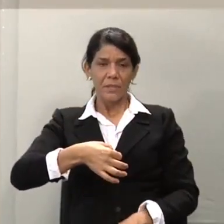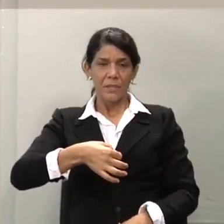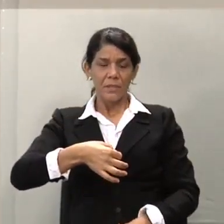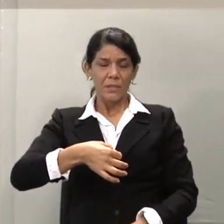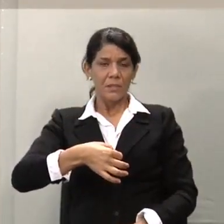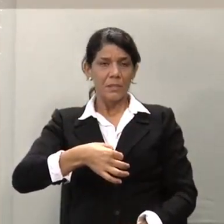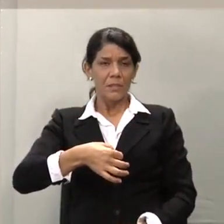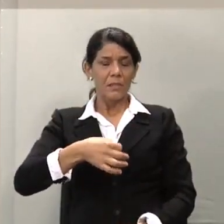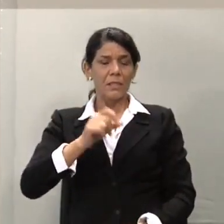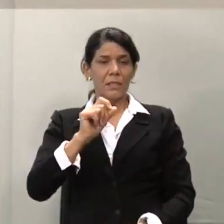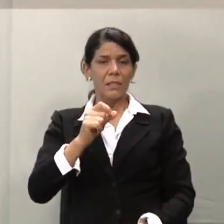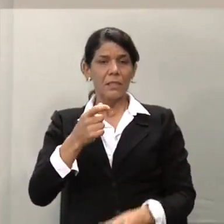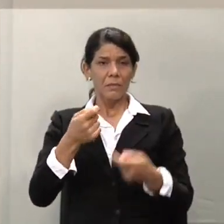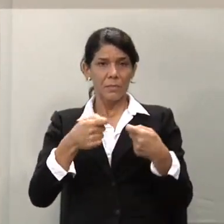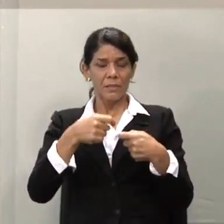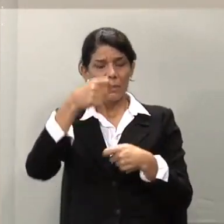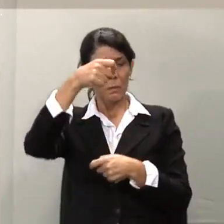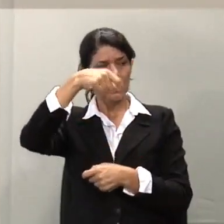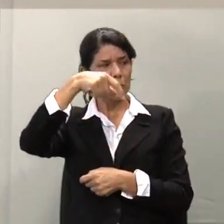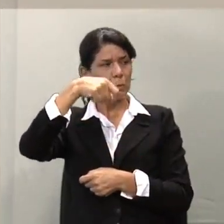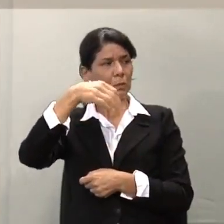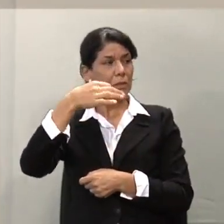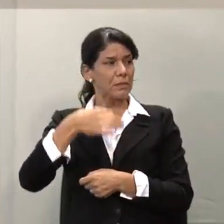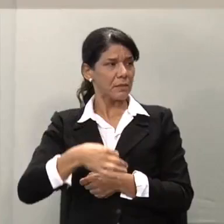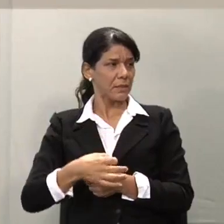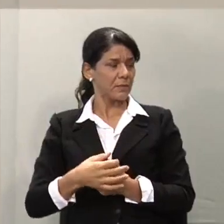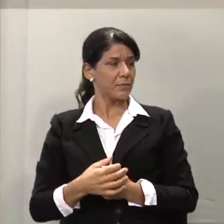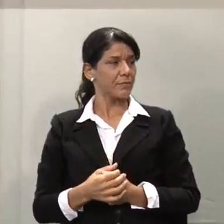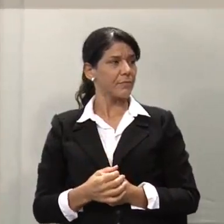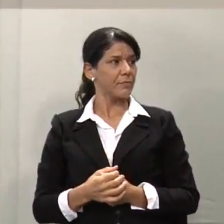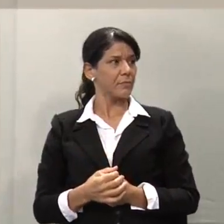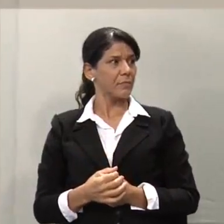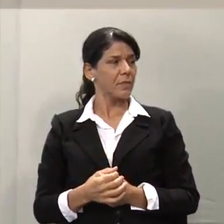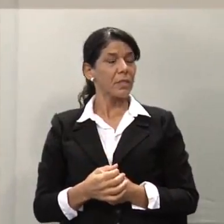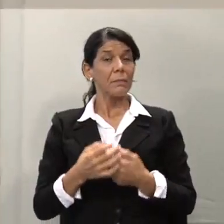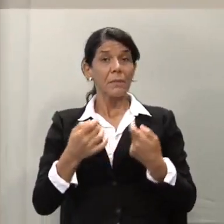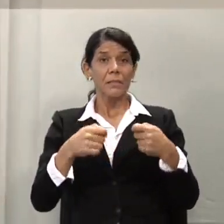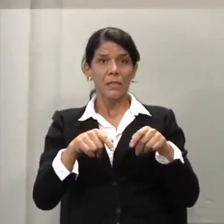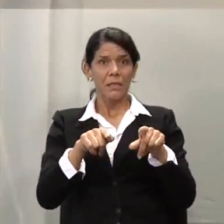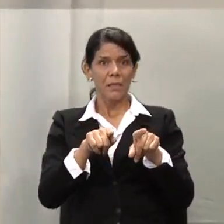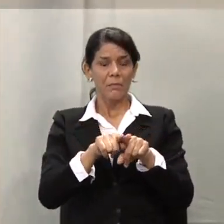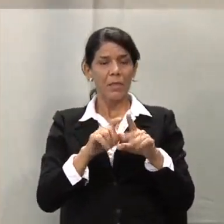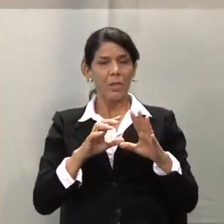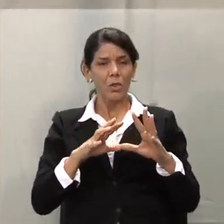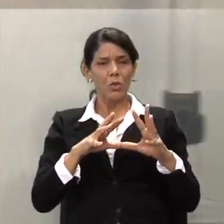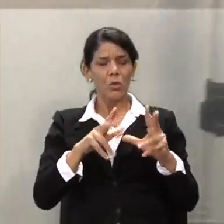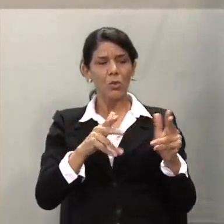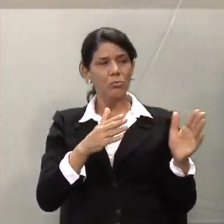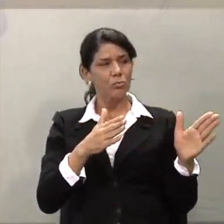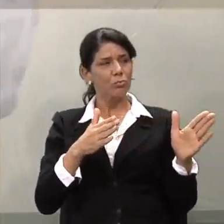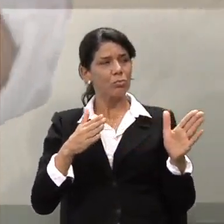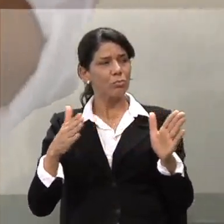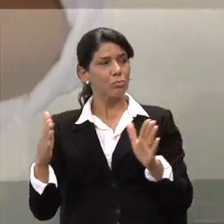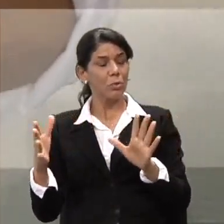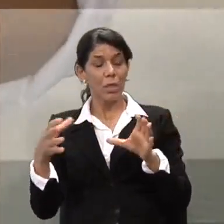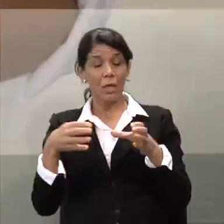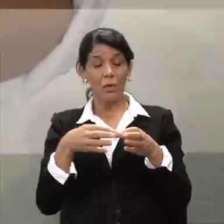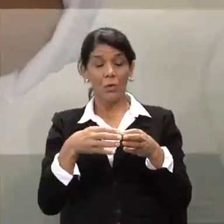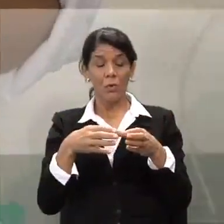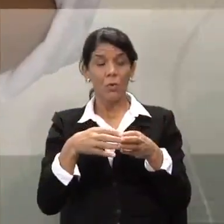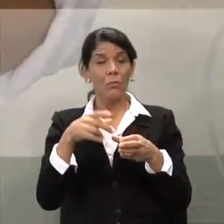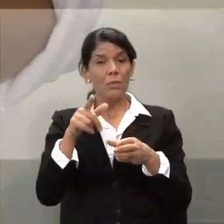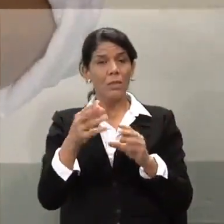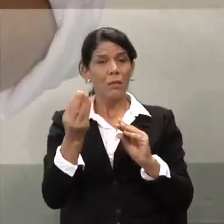no estágio em que ele deveria. É necessário que todo o prolongamento desse equipo